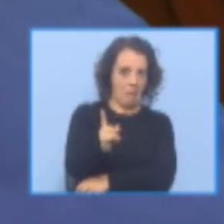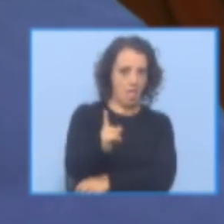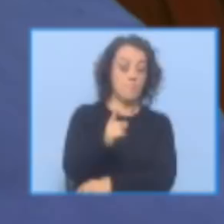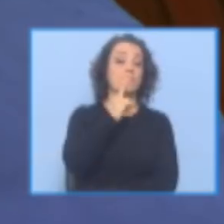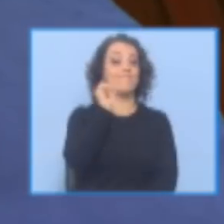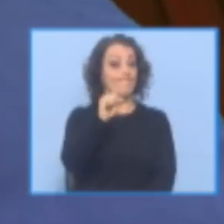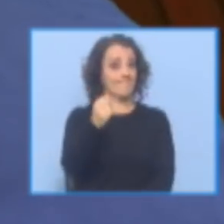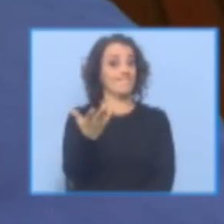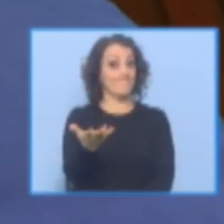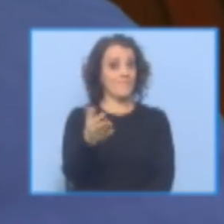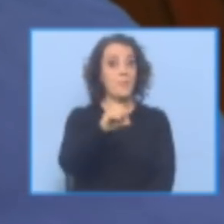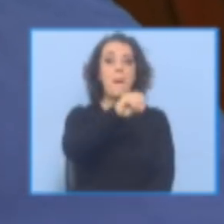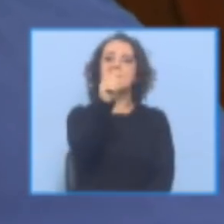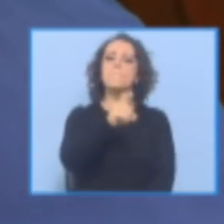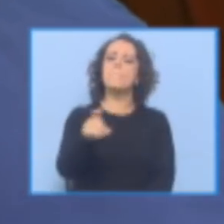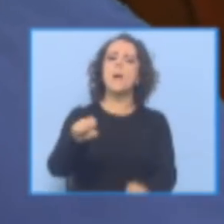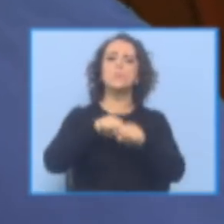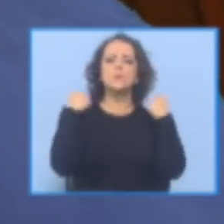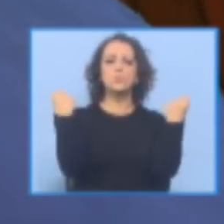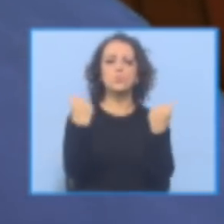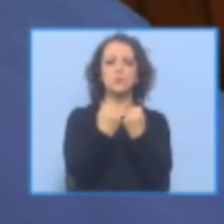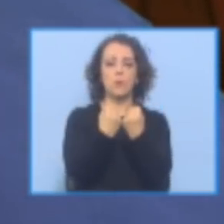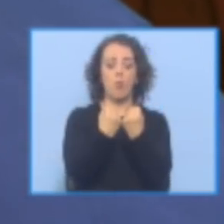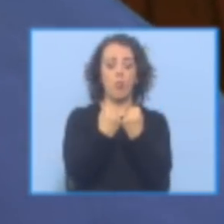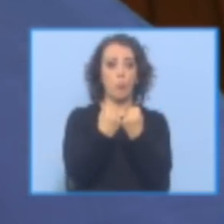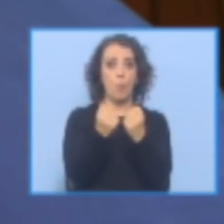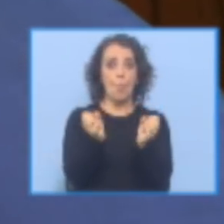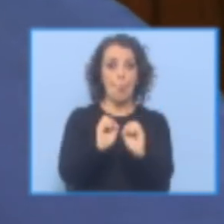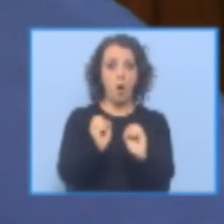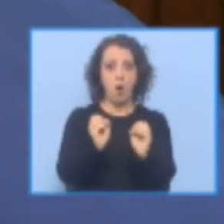de como a paz social foi posta em causa